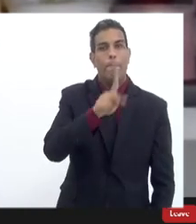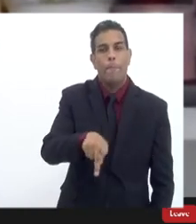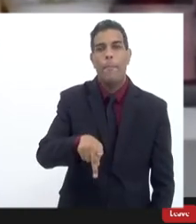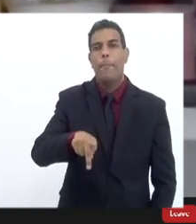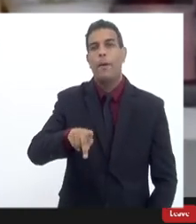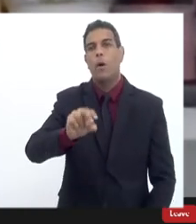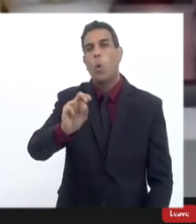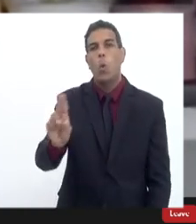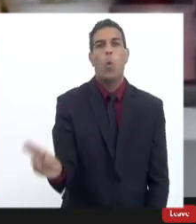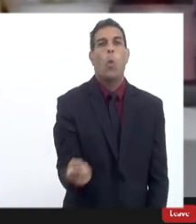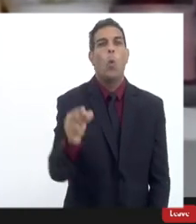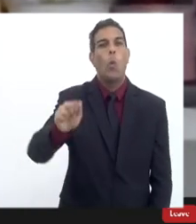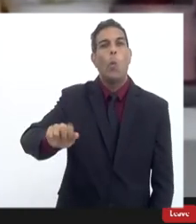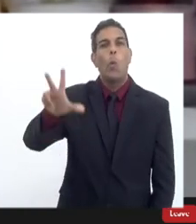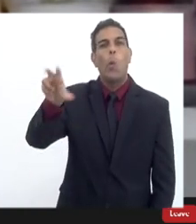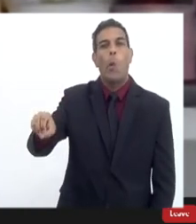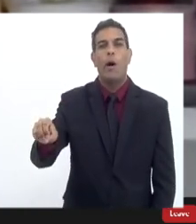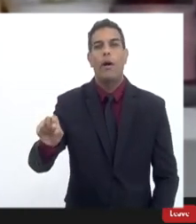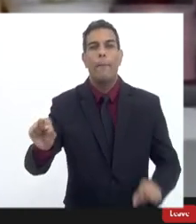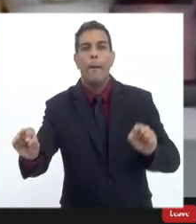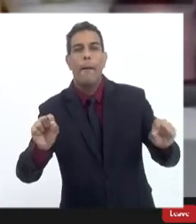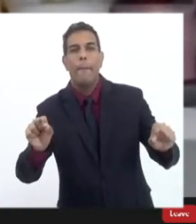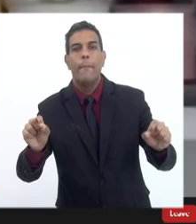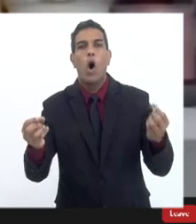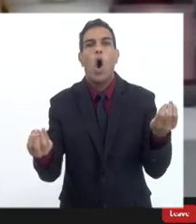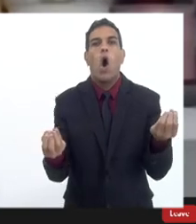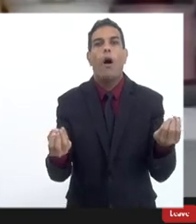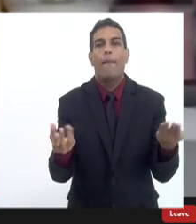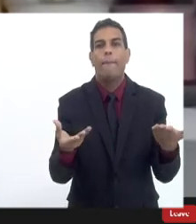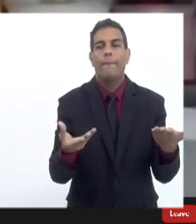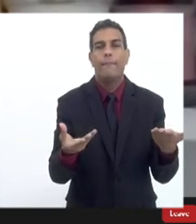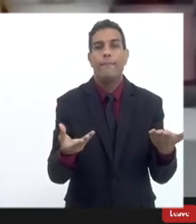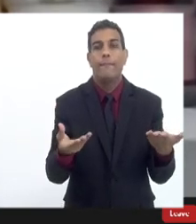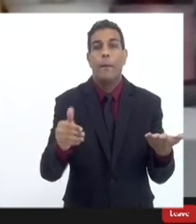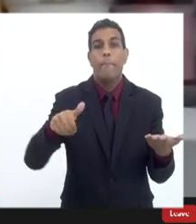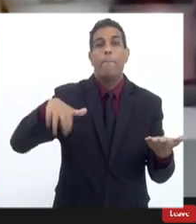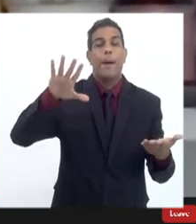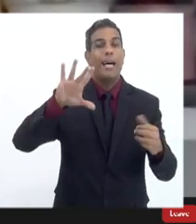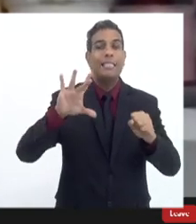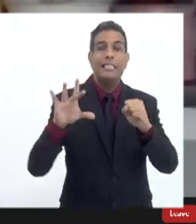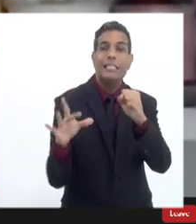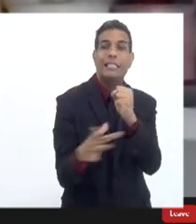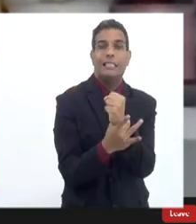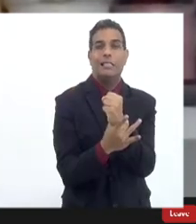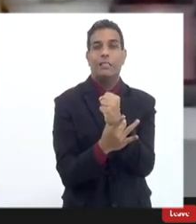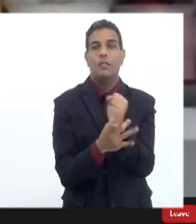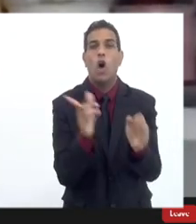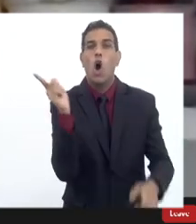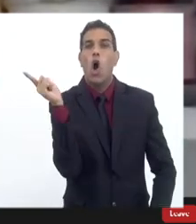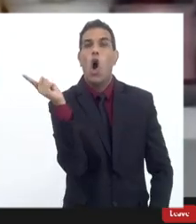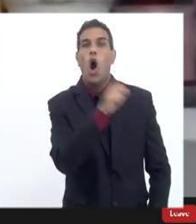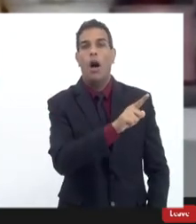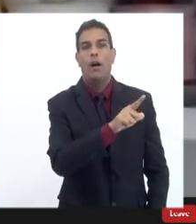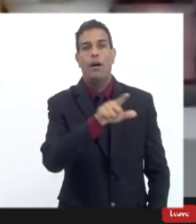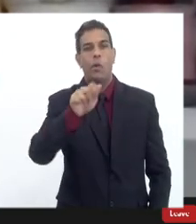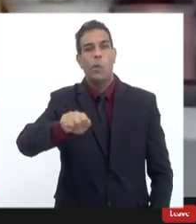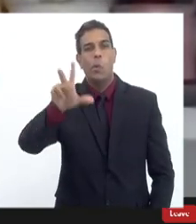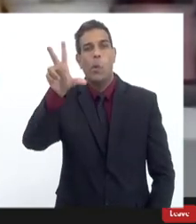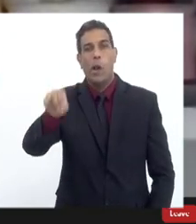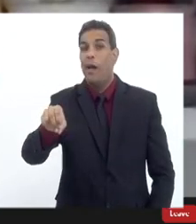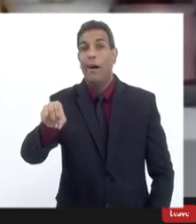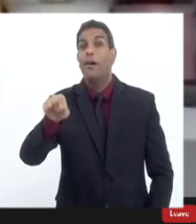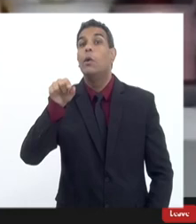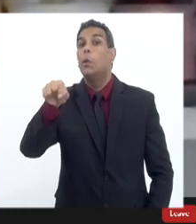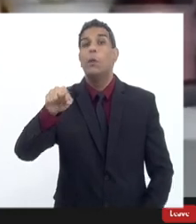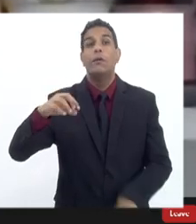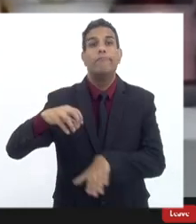destinando, qual a maior... o modo mais eficiente, inclusive, de transportar os nossos estudantes para a escola,